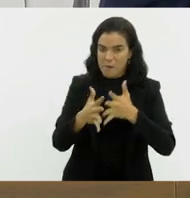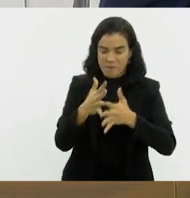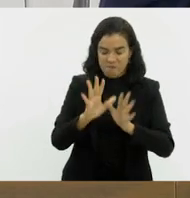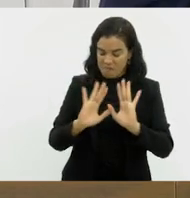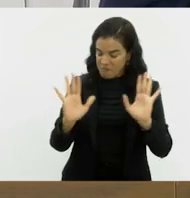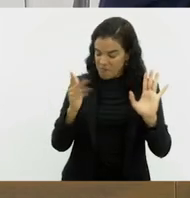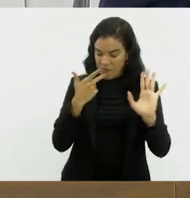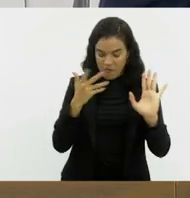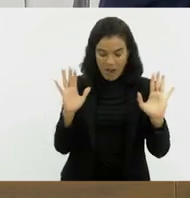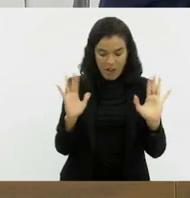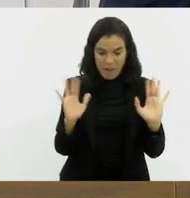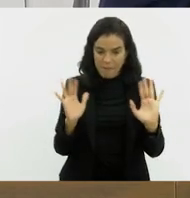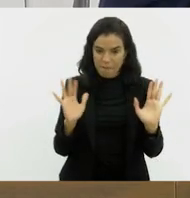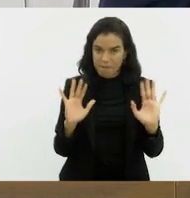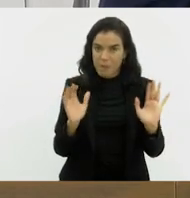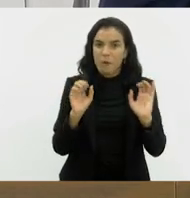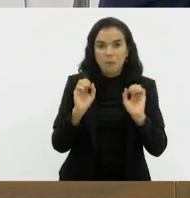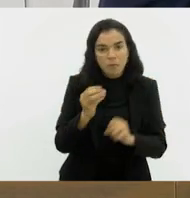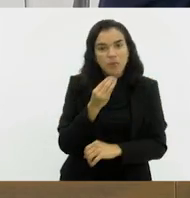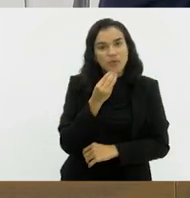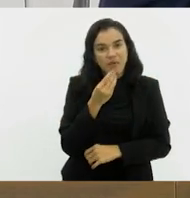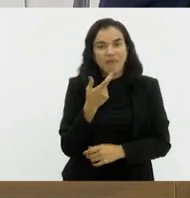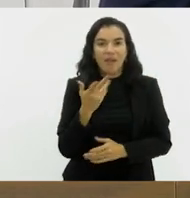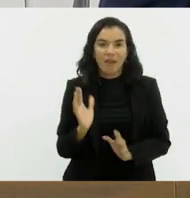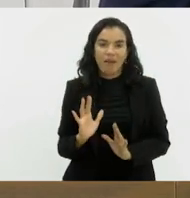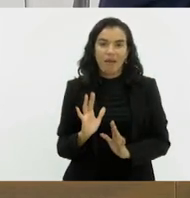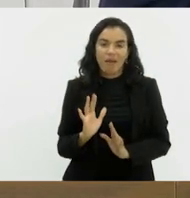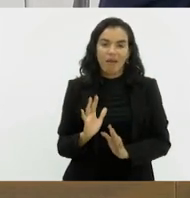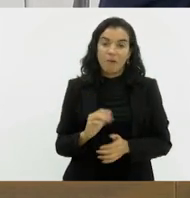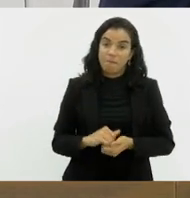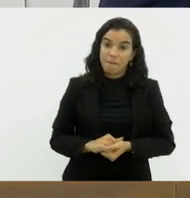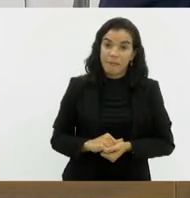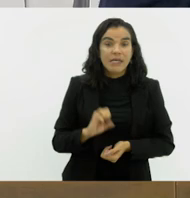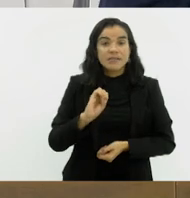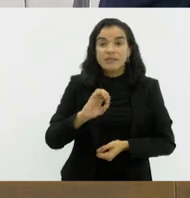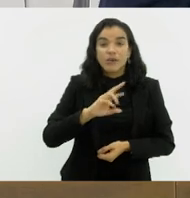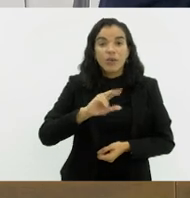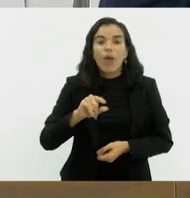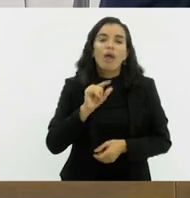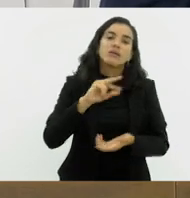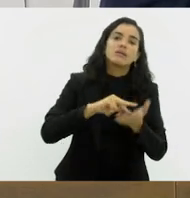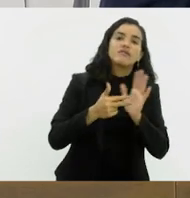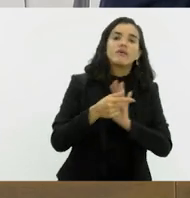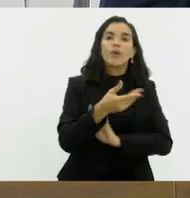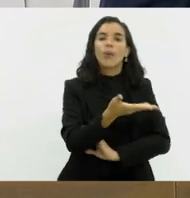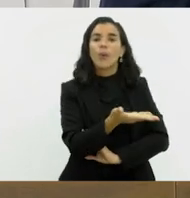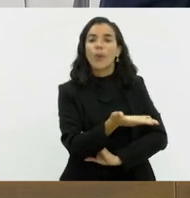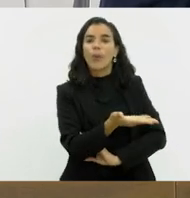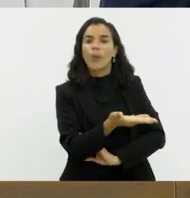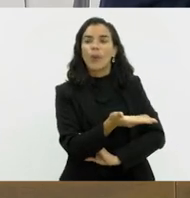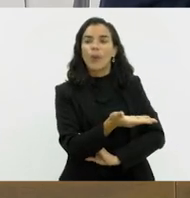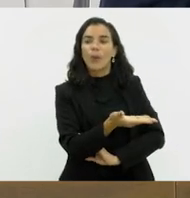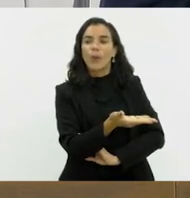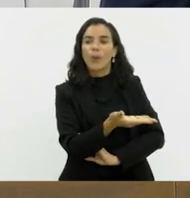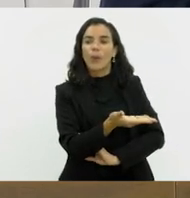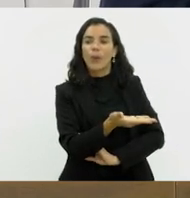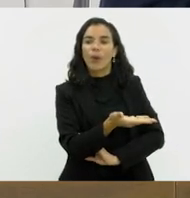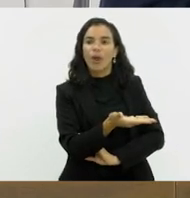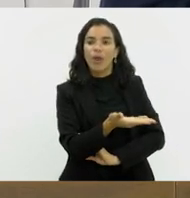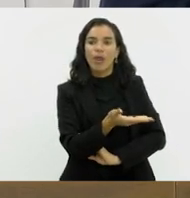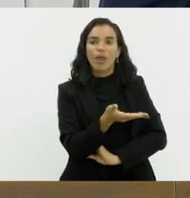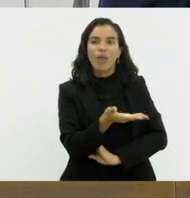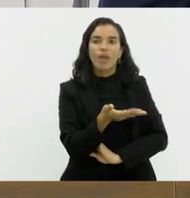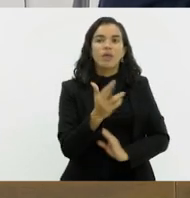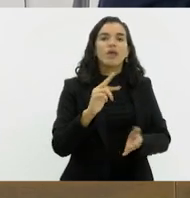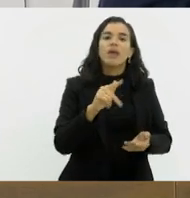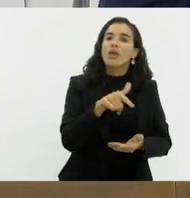equipamento é esse. Podia dizer que é isso. É isso. Se não é isso, o que é? Ou que parte